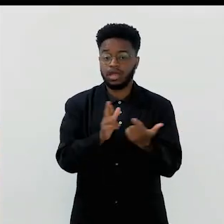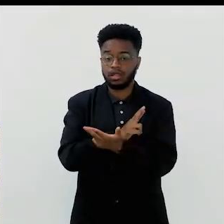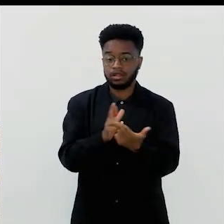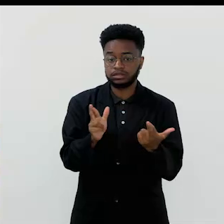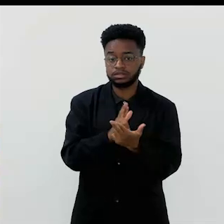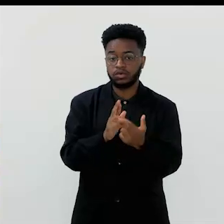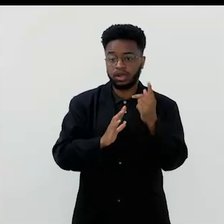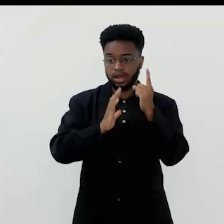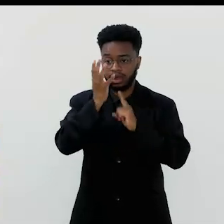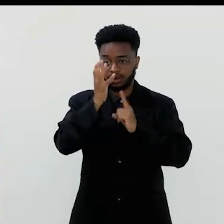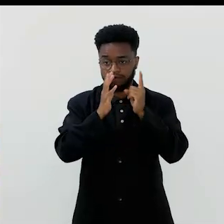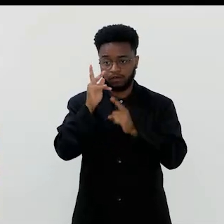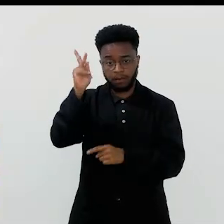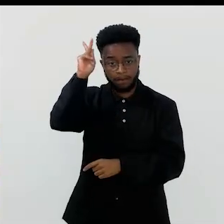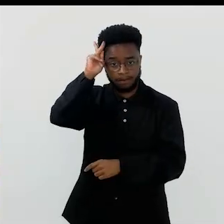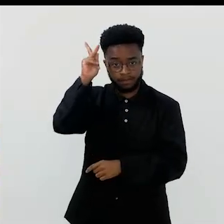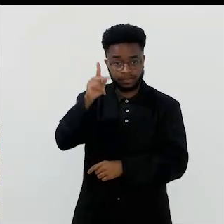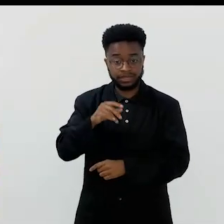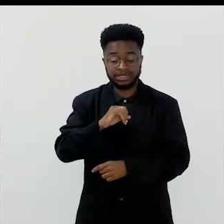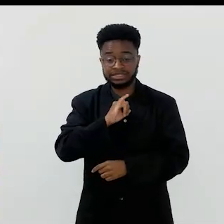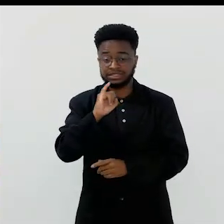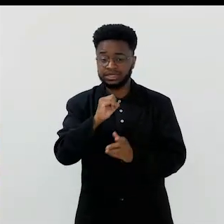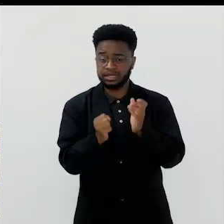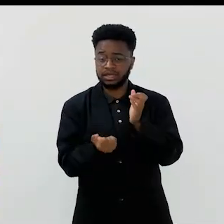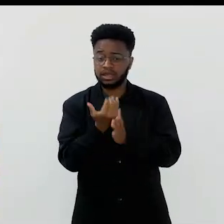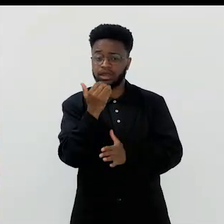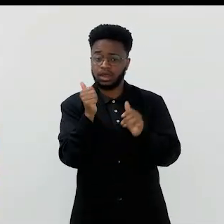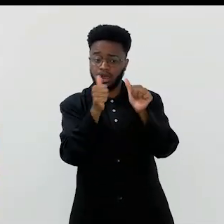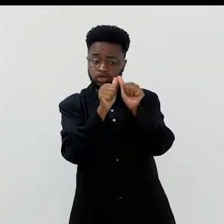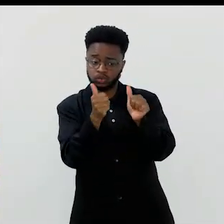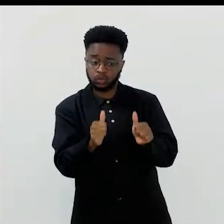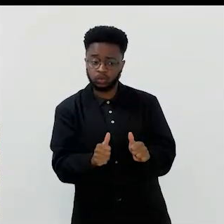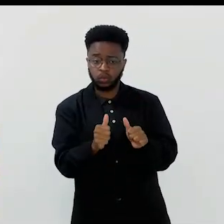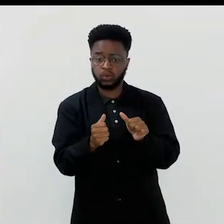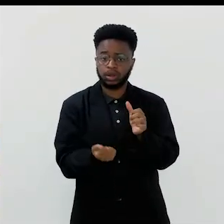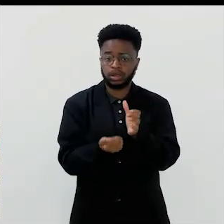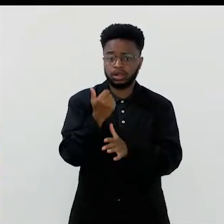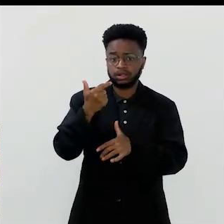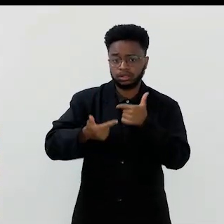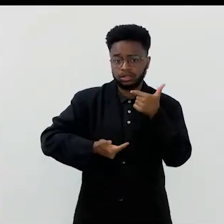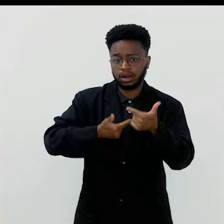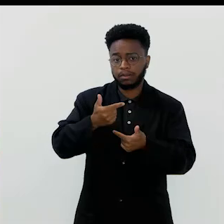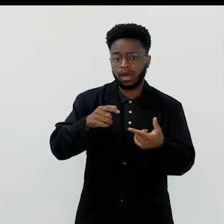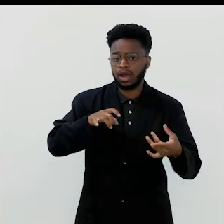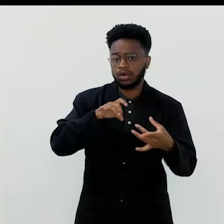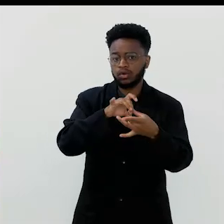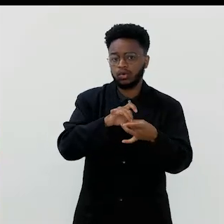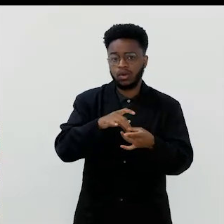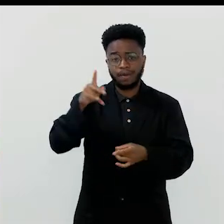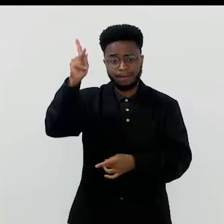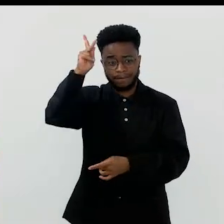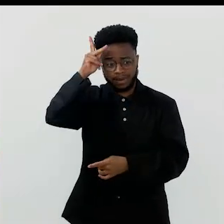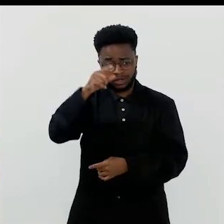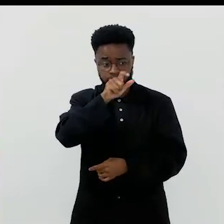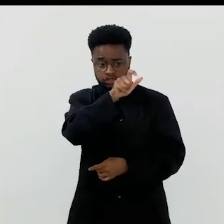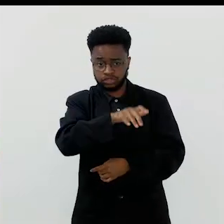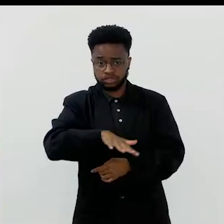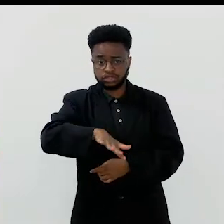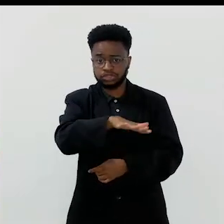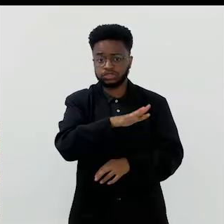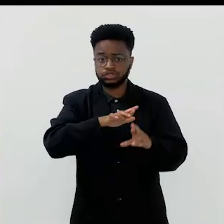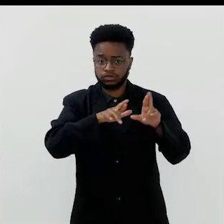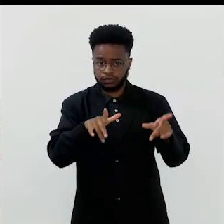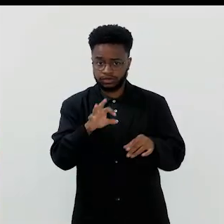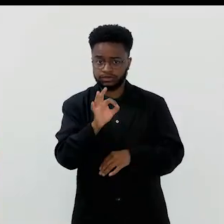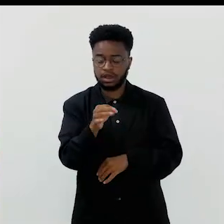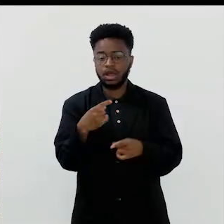Essa relação carnaval-Parintins. Você, quando cria uma escultura, quando você faz um trabalho, né? Parintins é